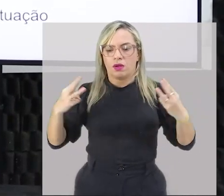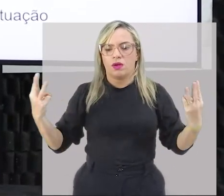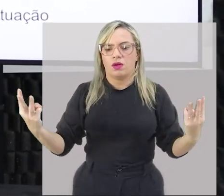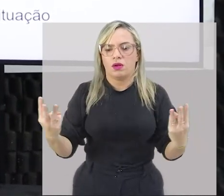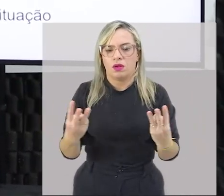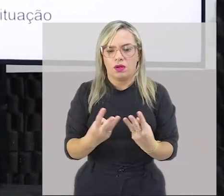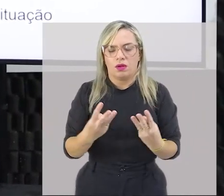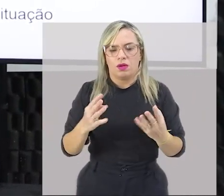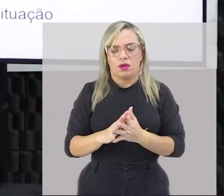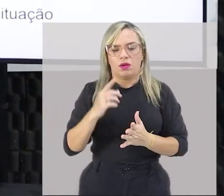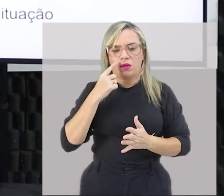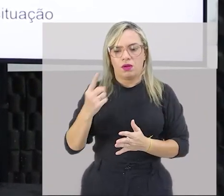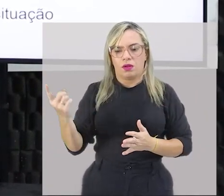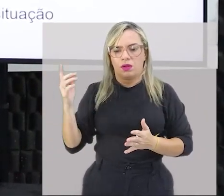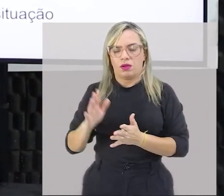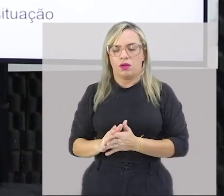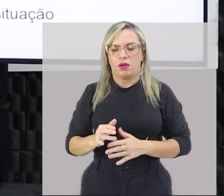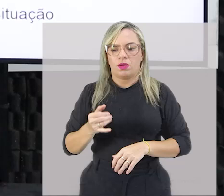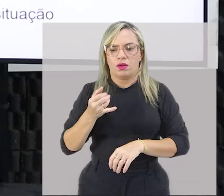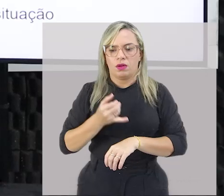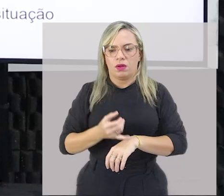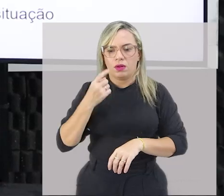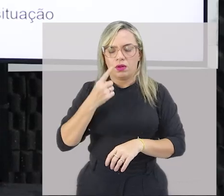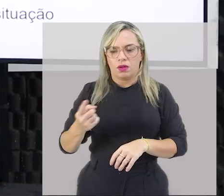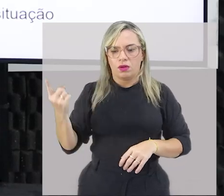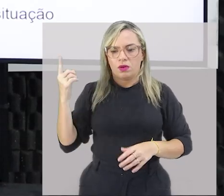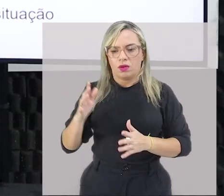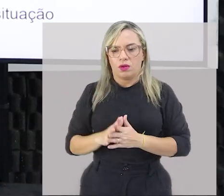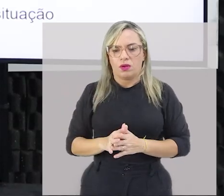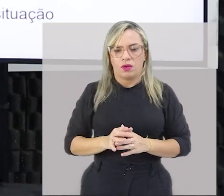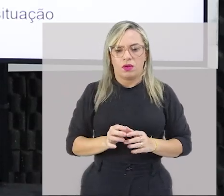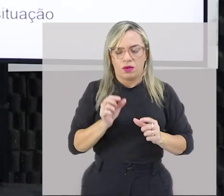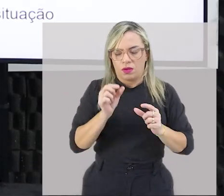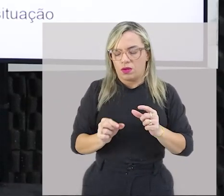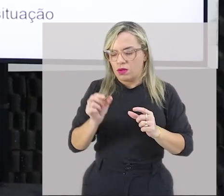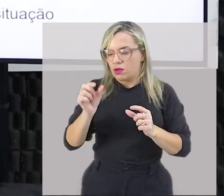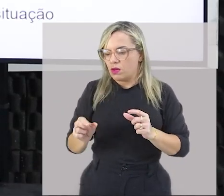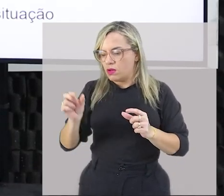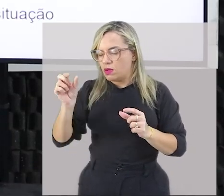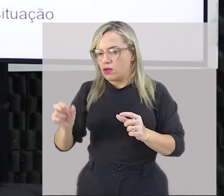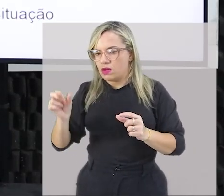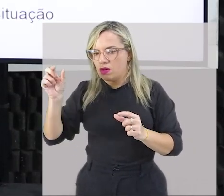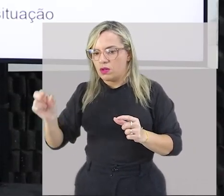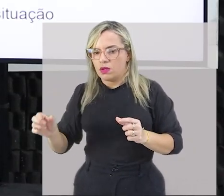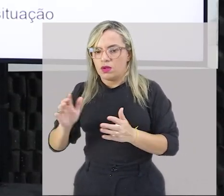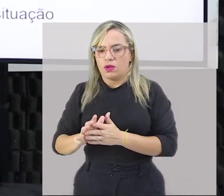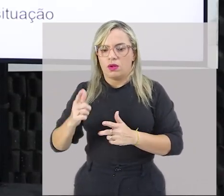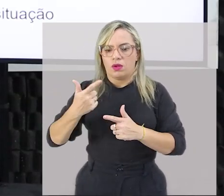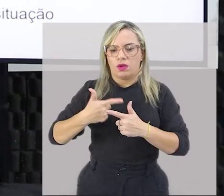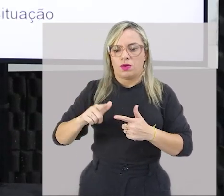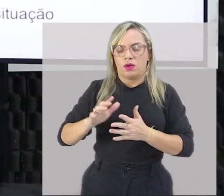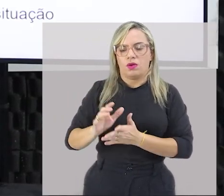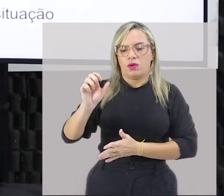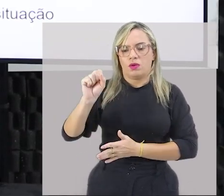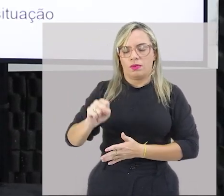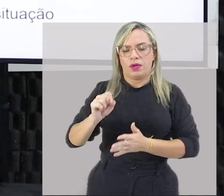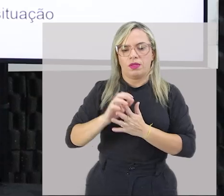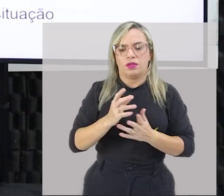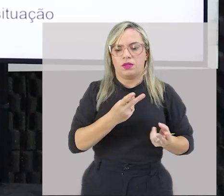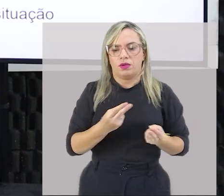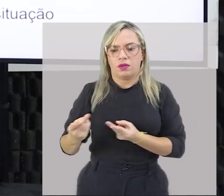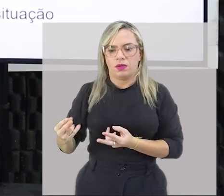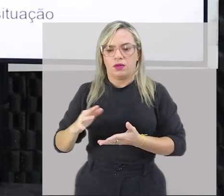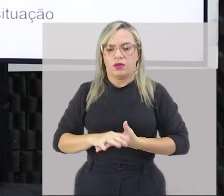Ele propôs que fizesse a medição da massa da barra, marcações na barra, dividindo-a em 8 partes iguais.